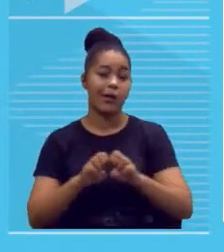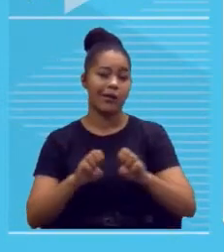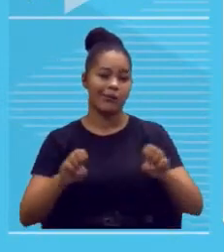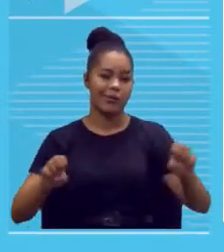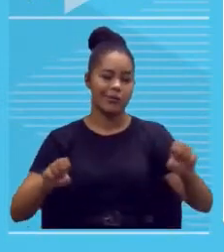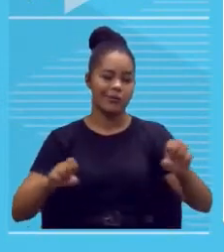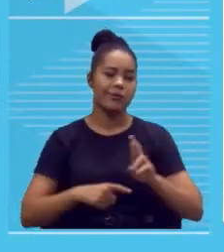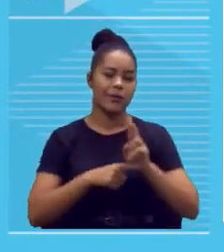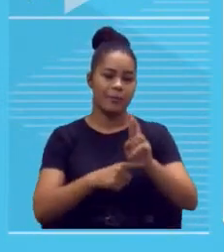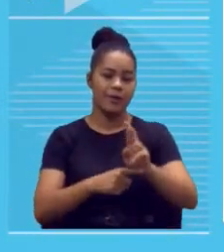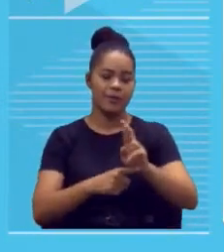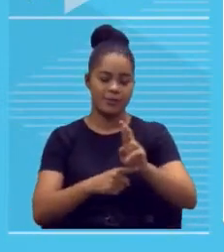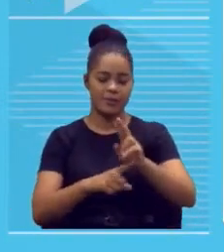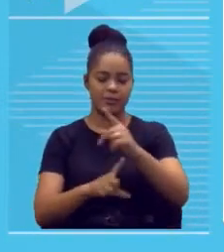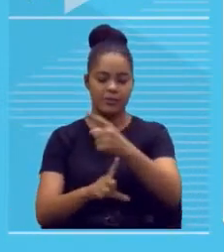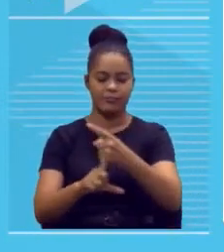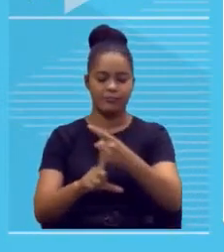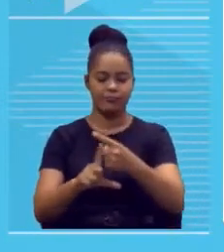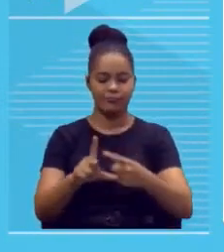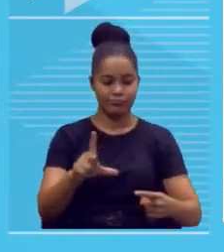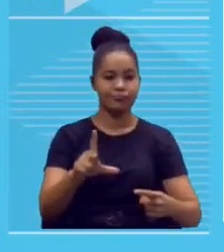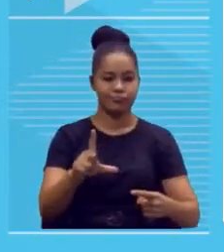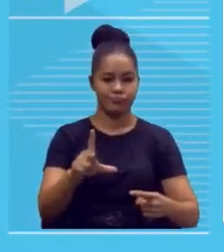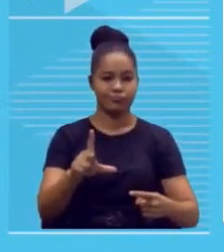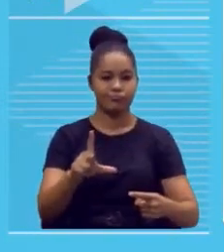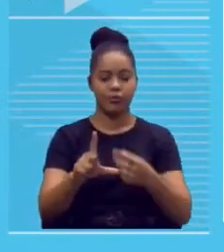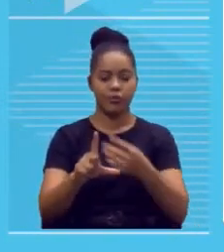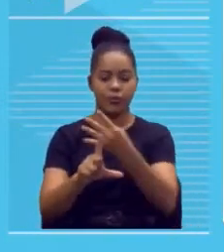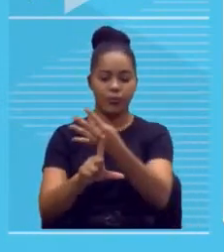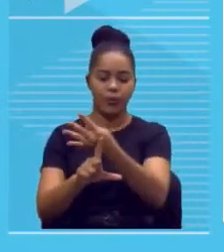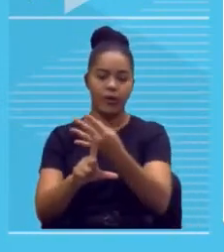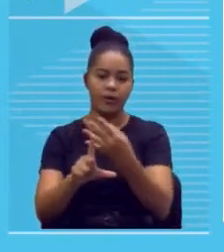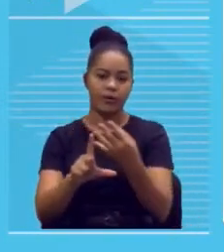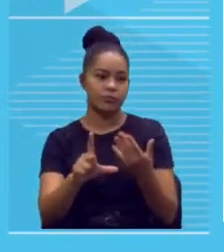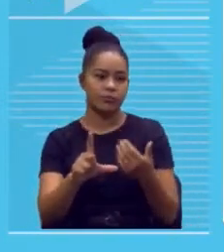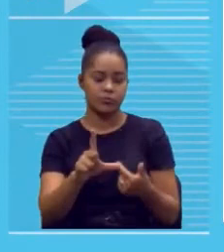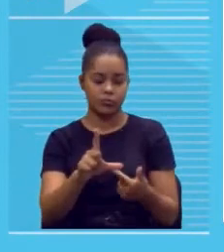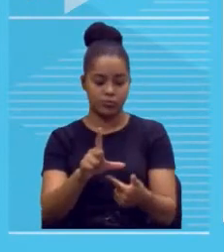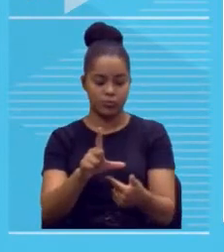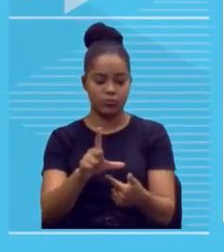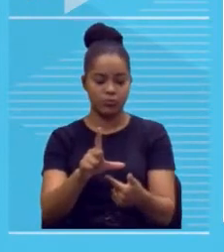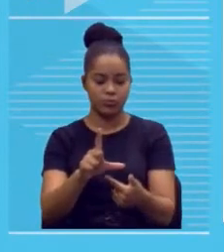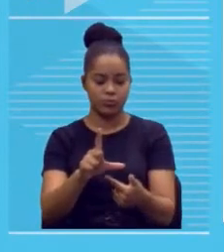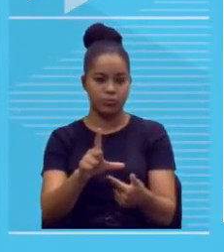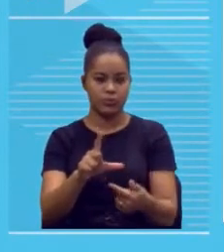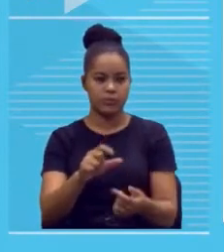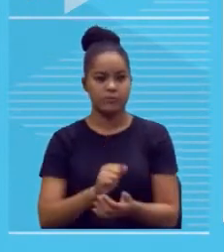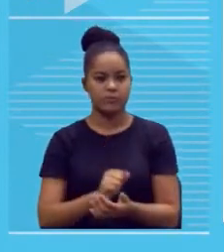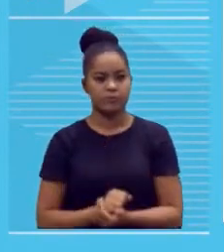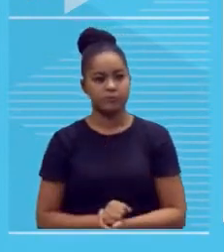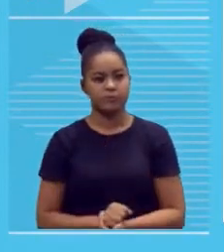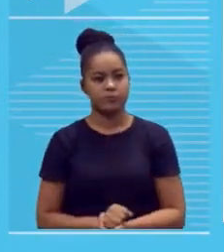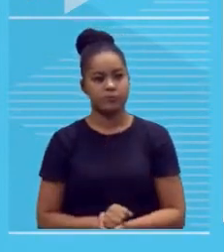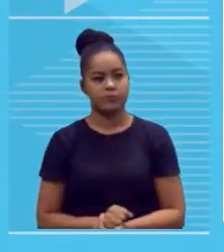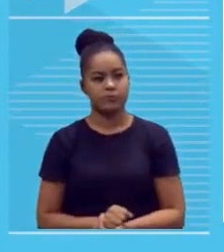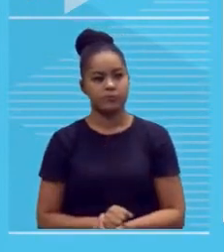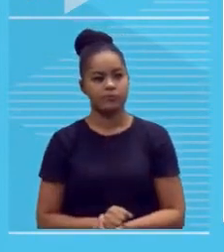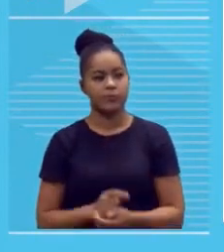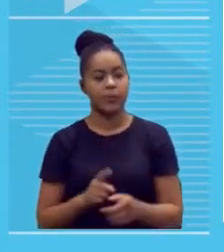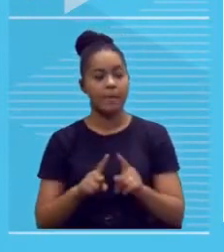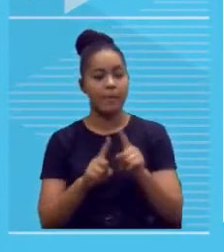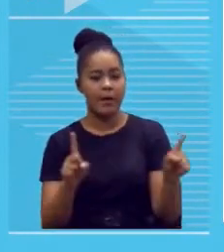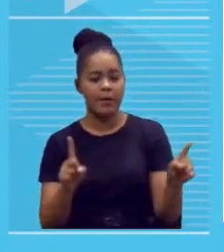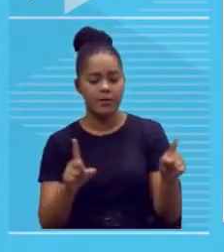representa essa reta que corta o eixo Y no 4 e o eixo X no ponto 2. E com ângulo? E